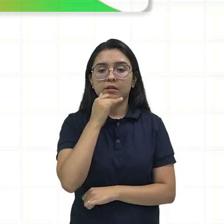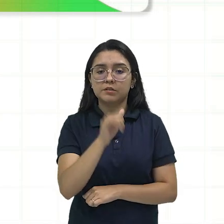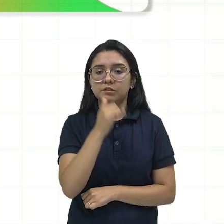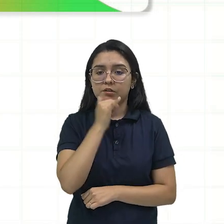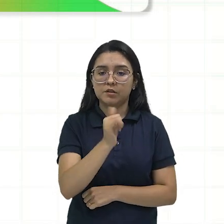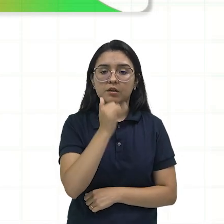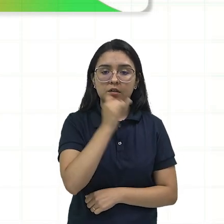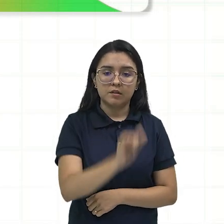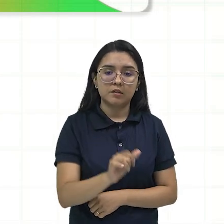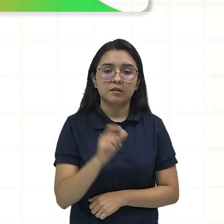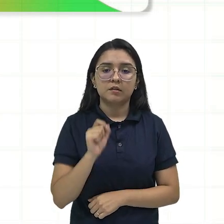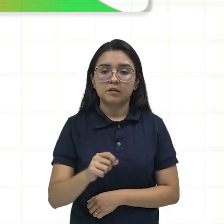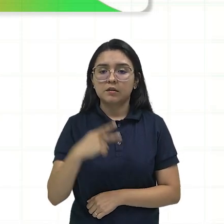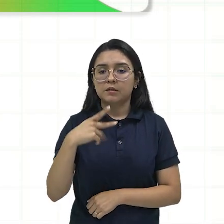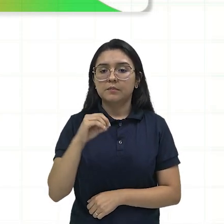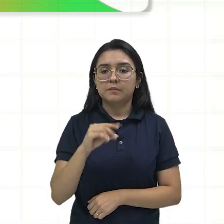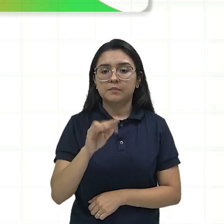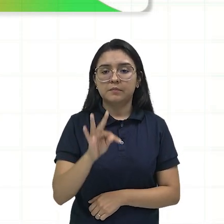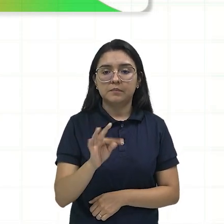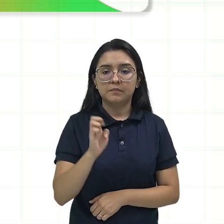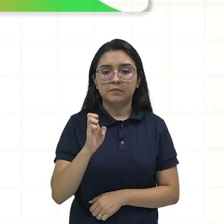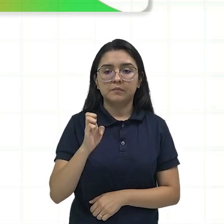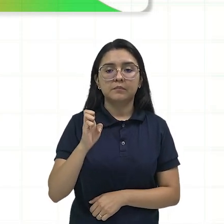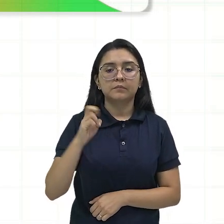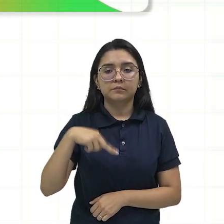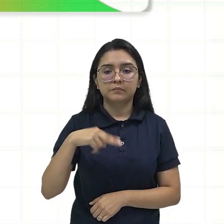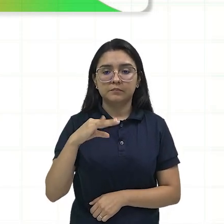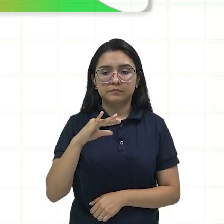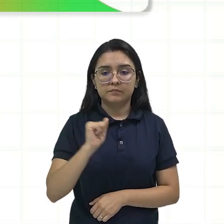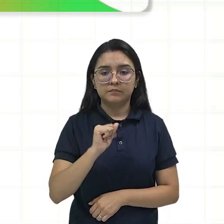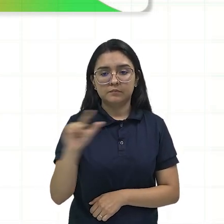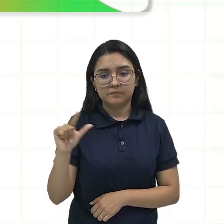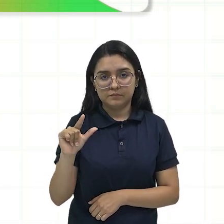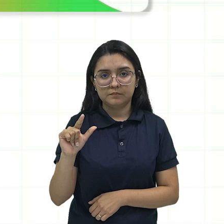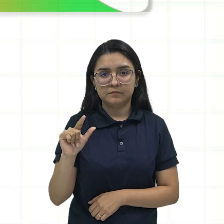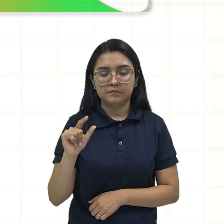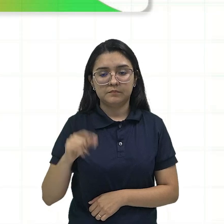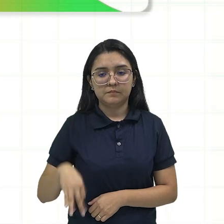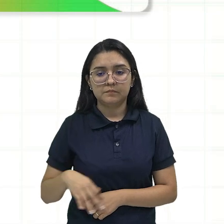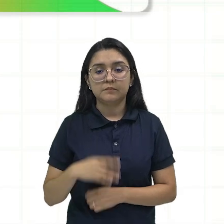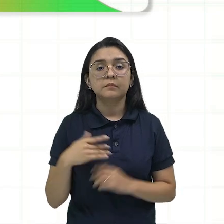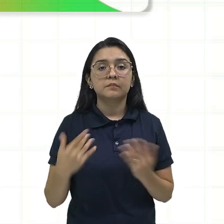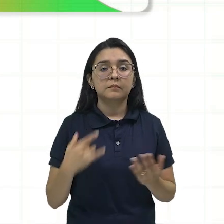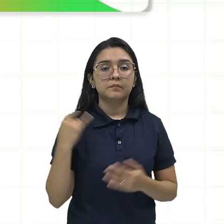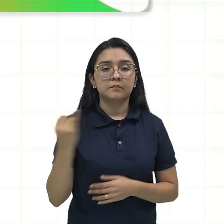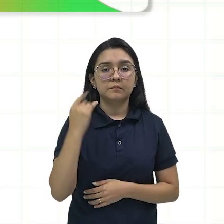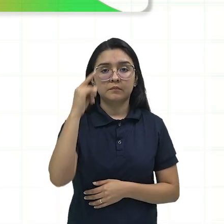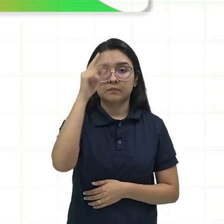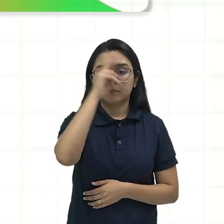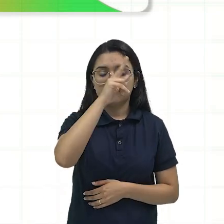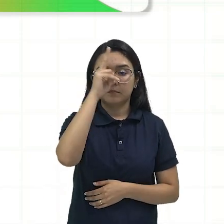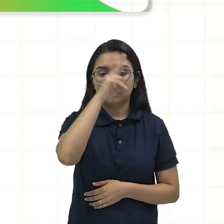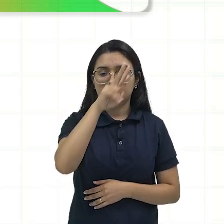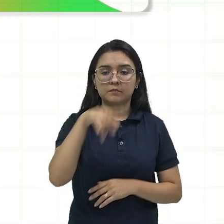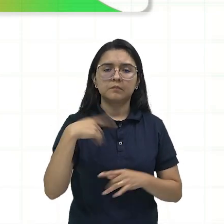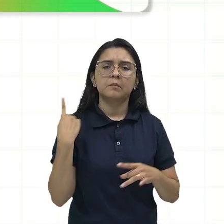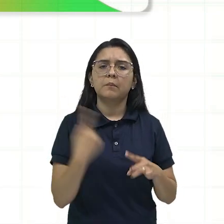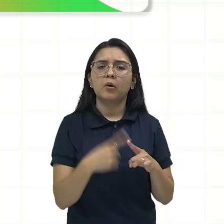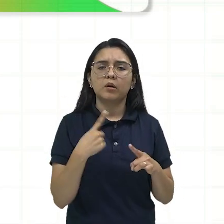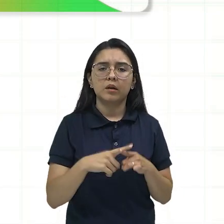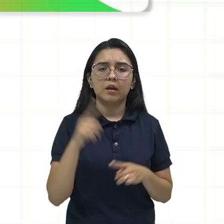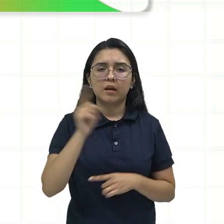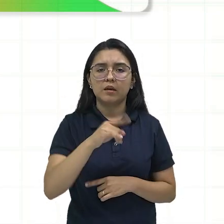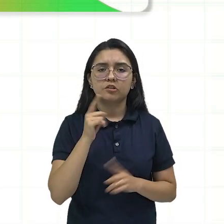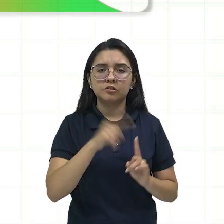em energia potencial. E aqui é importante a gente lembrar que ela é potencial, por